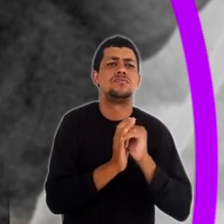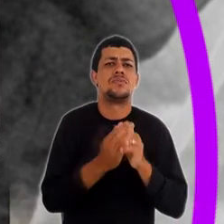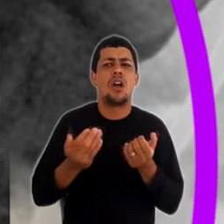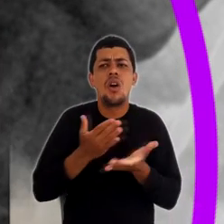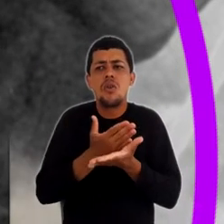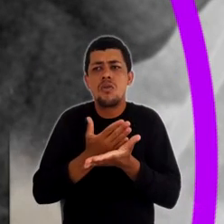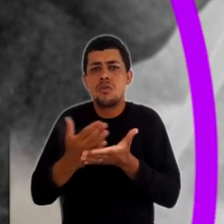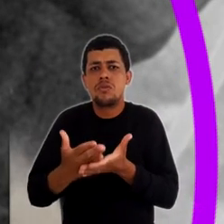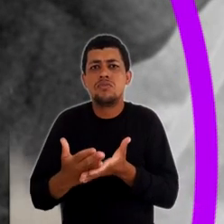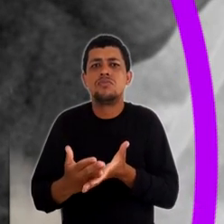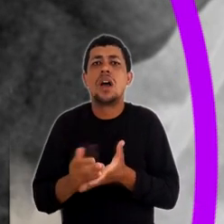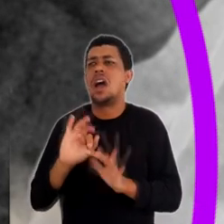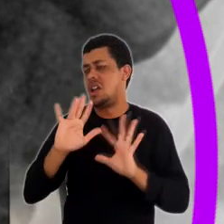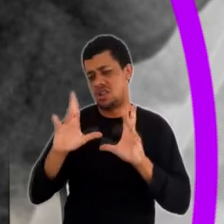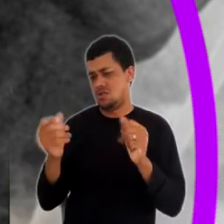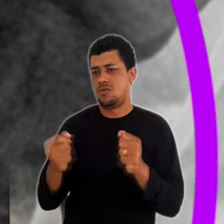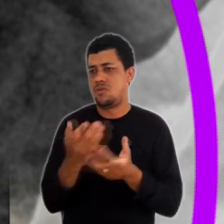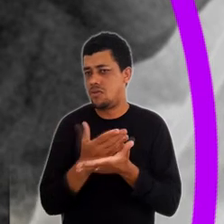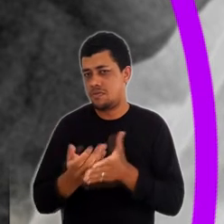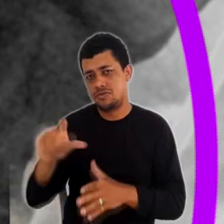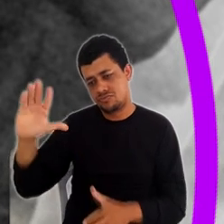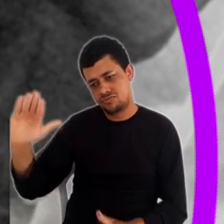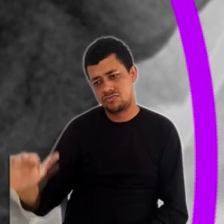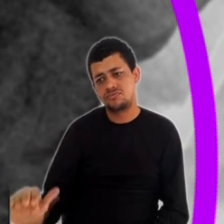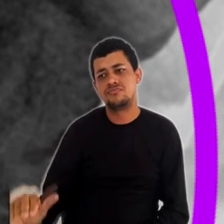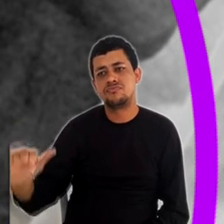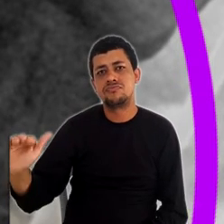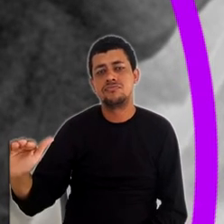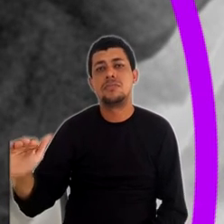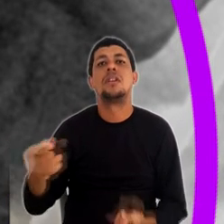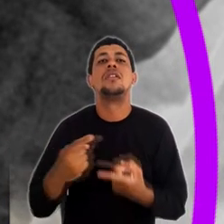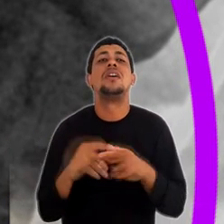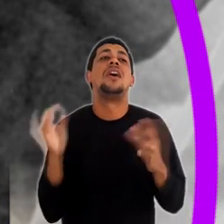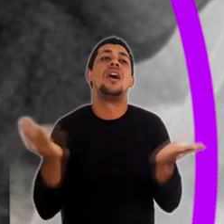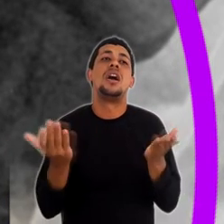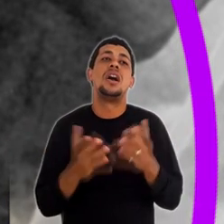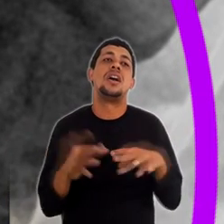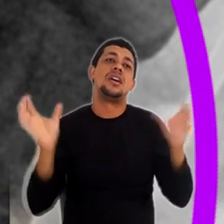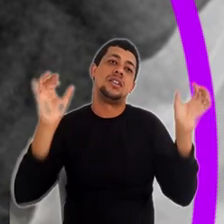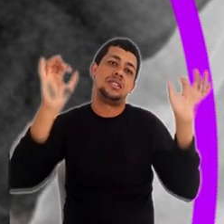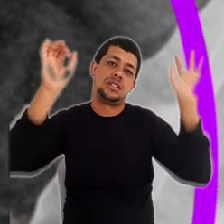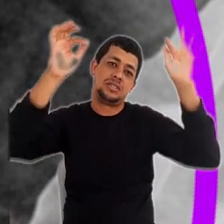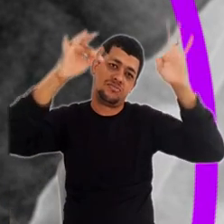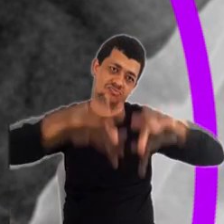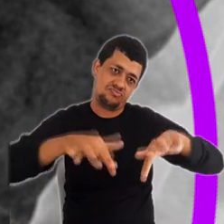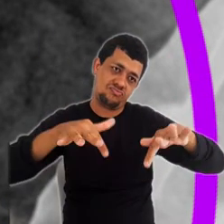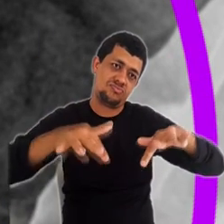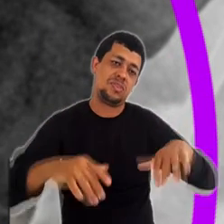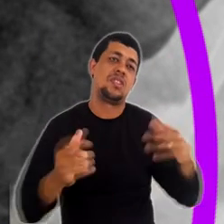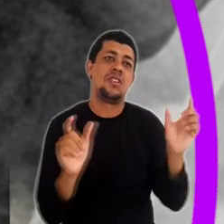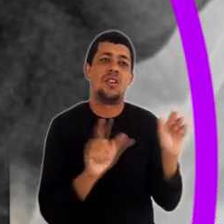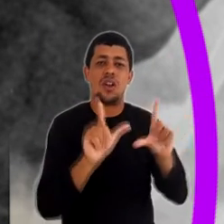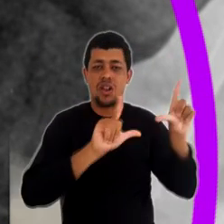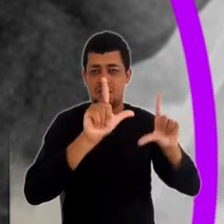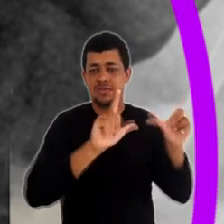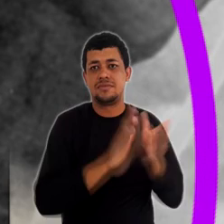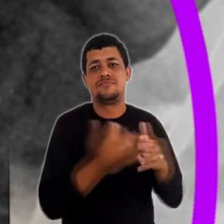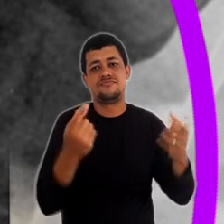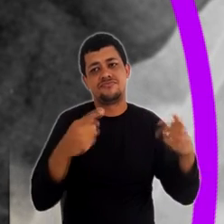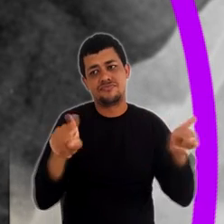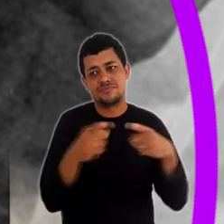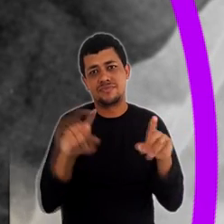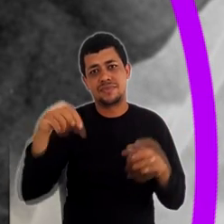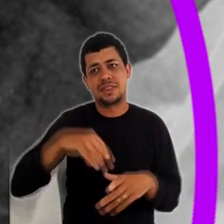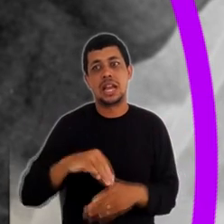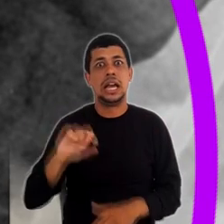começa pequeno, né? Moças, infelizmente, a gente vai ter que encerrar a nossa sessão musical. Nossa sessão musical de aniversário da UNI, né? 40 anos, a